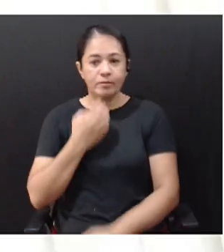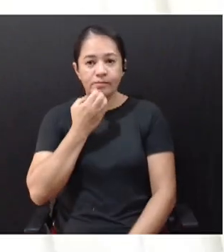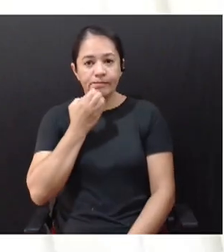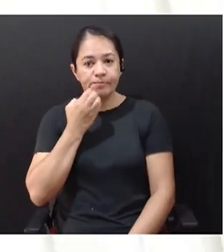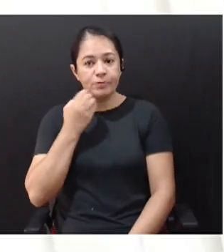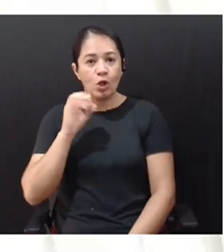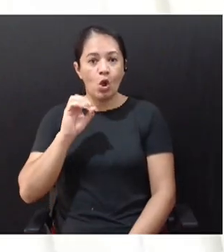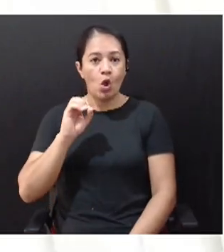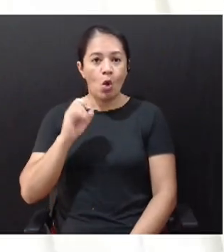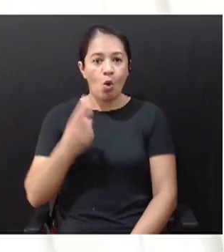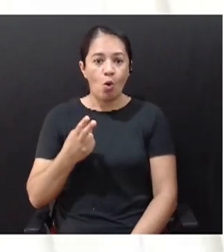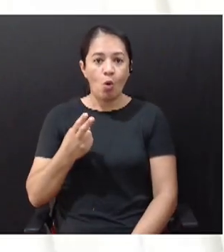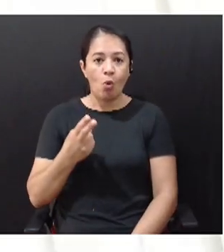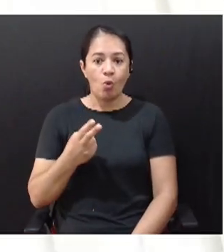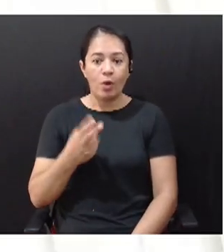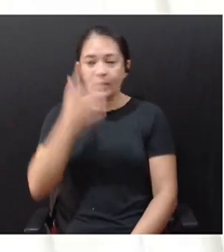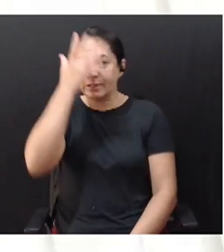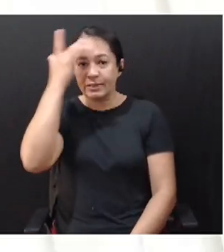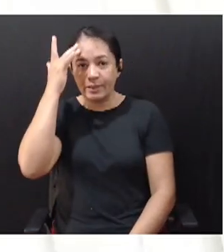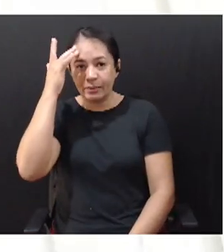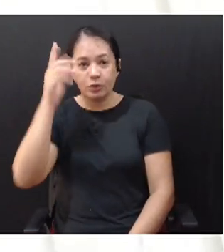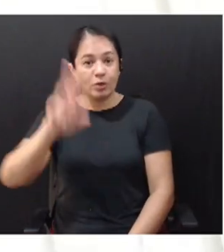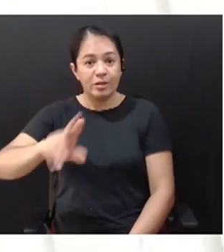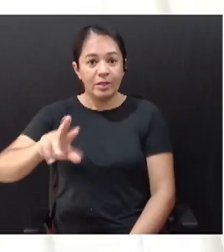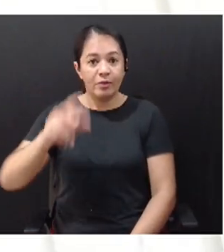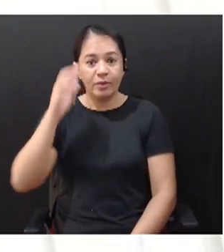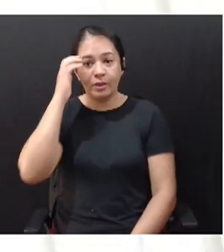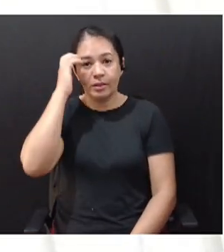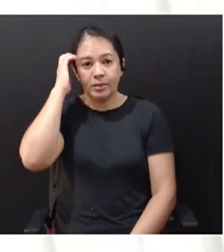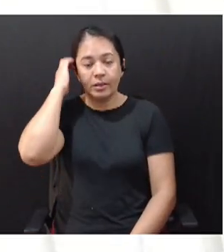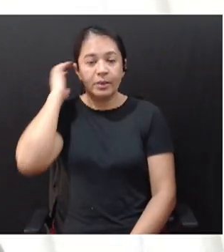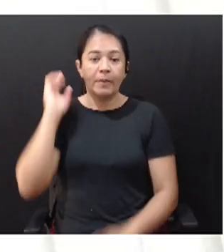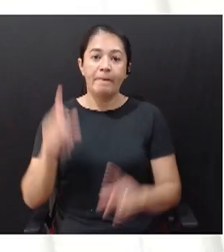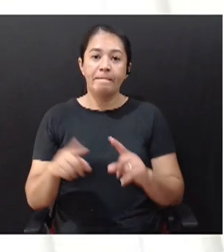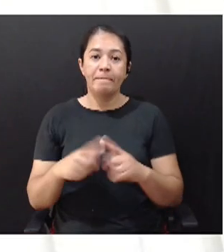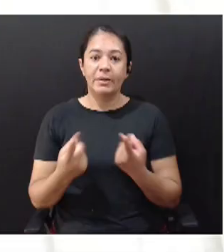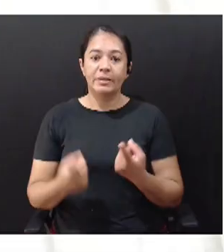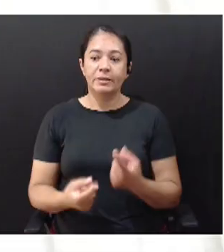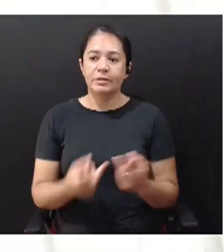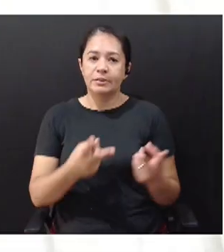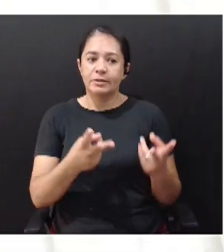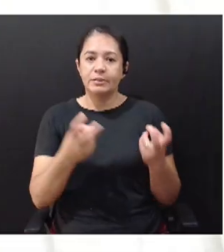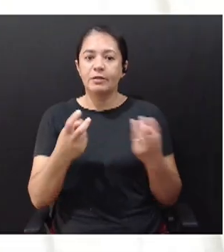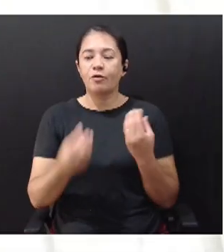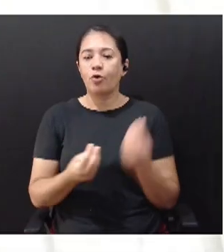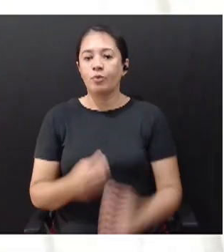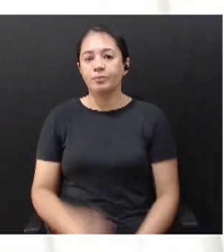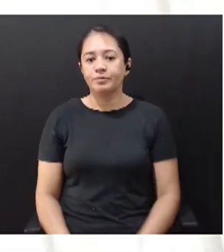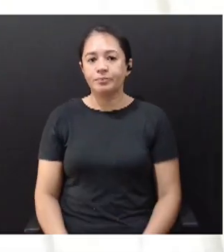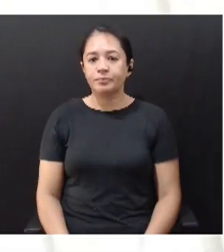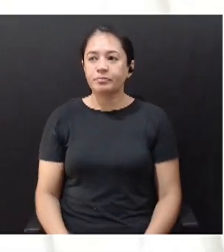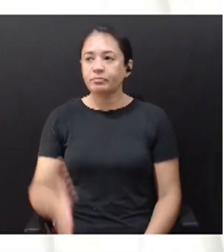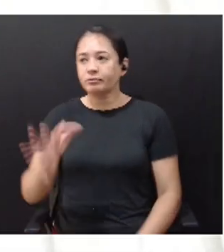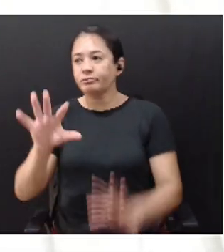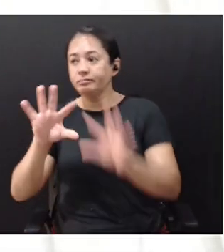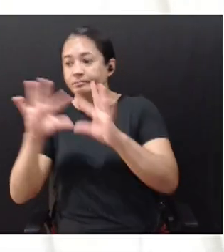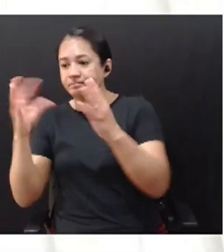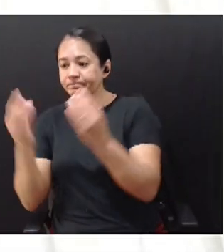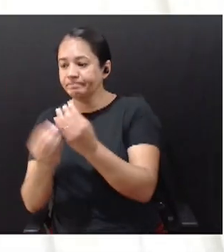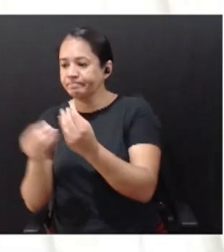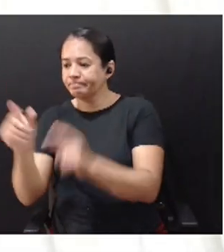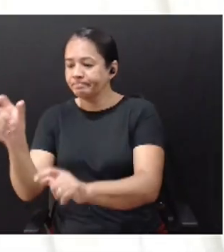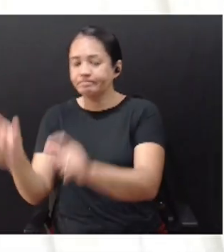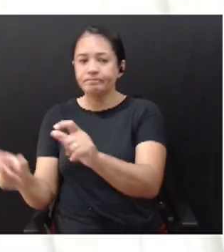própria pessoa que tem essa identidade, né? Se identifica assim. Às vezes os familiares, os amigos